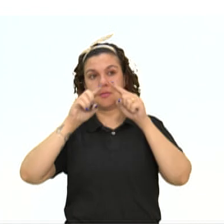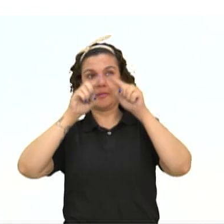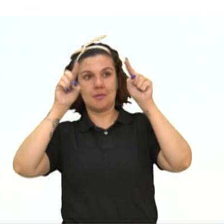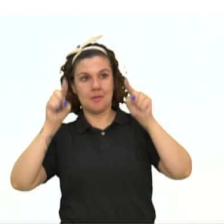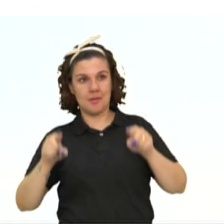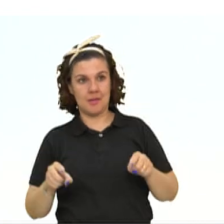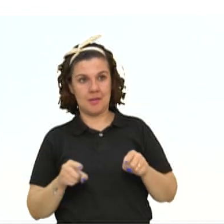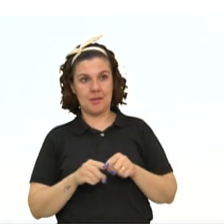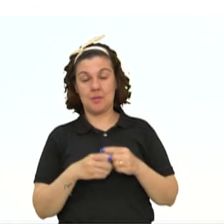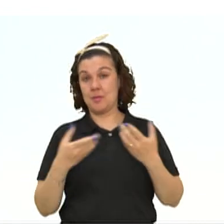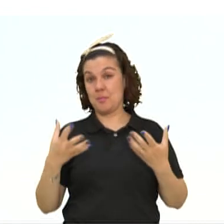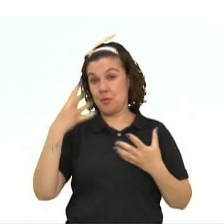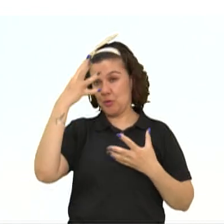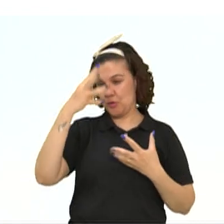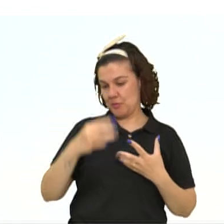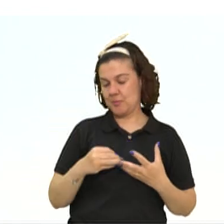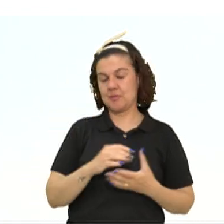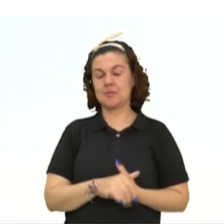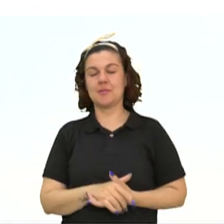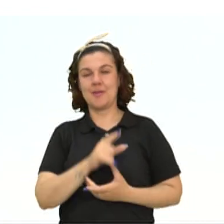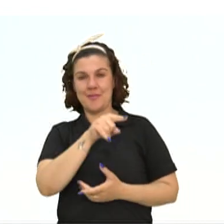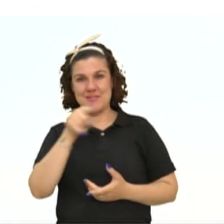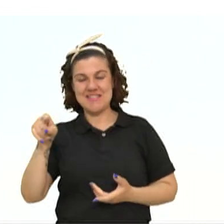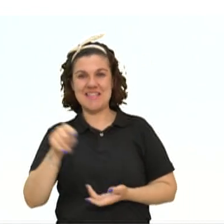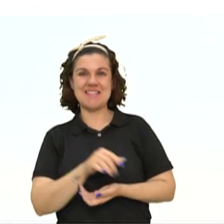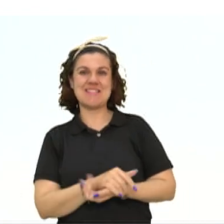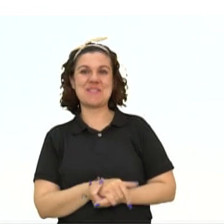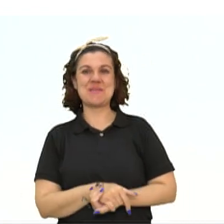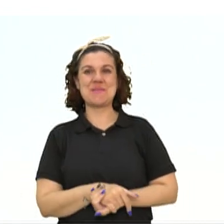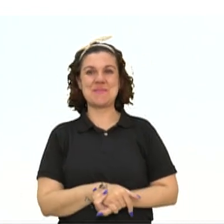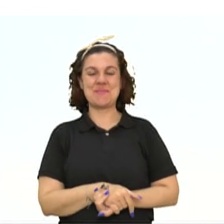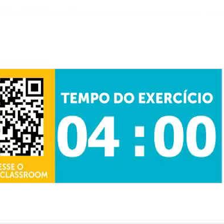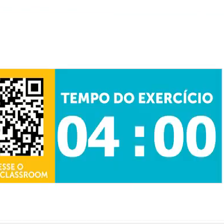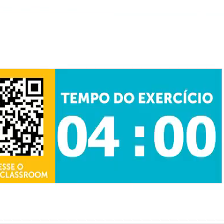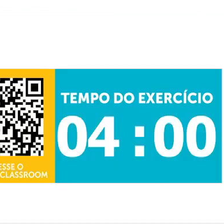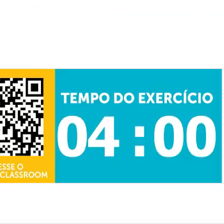tem ali os valores de todas elas. Agora é com vocês.